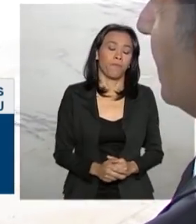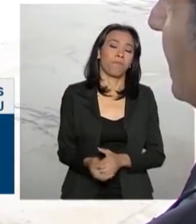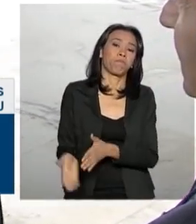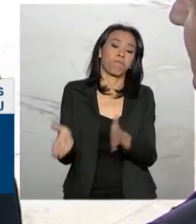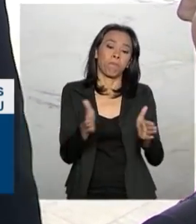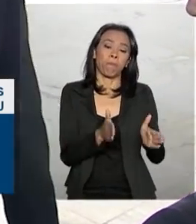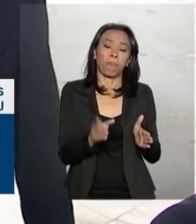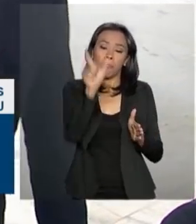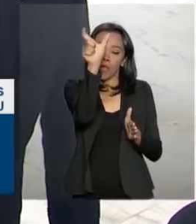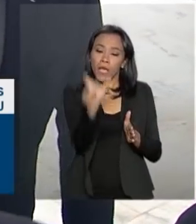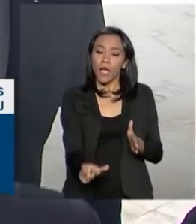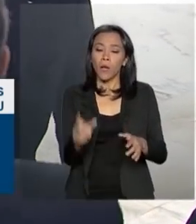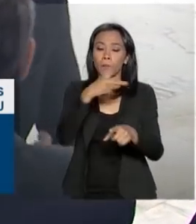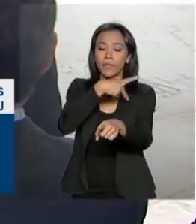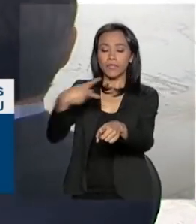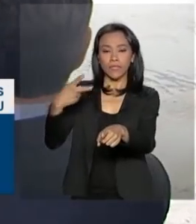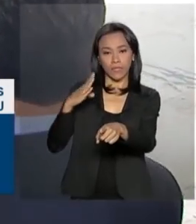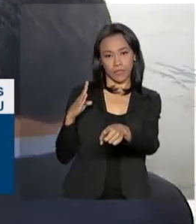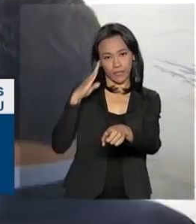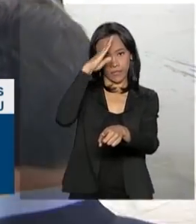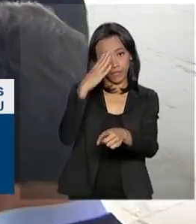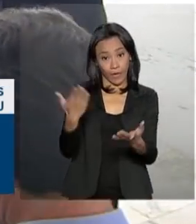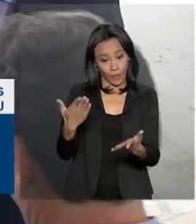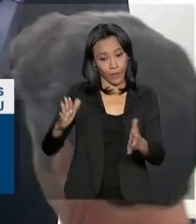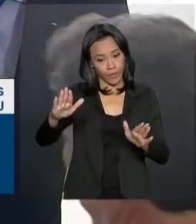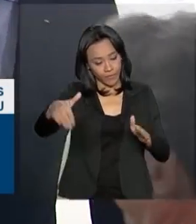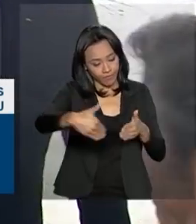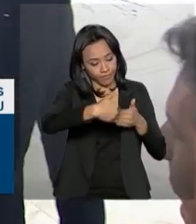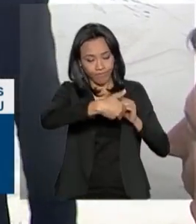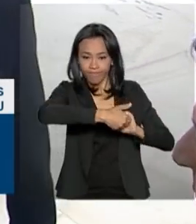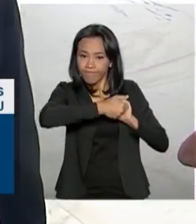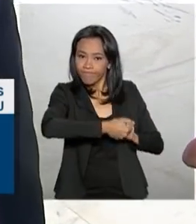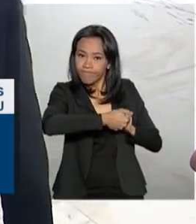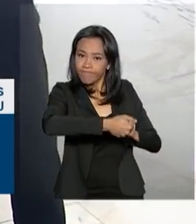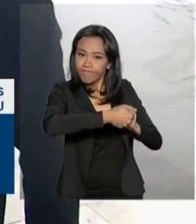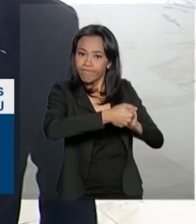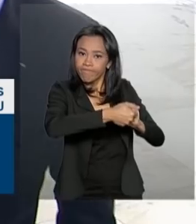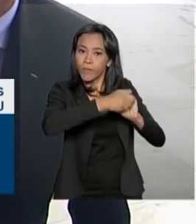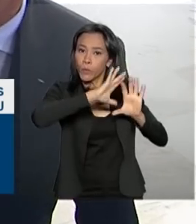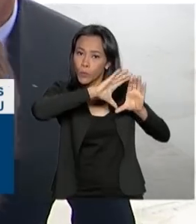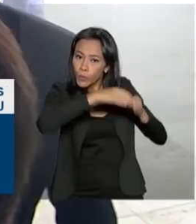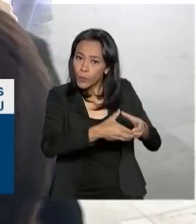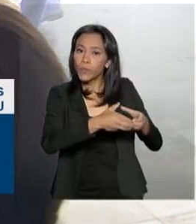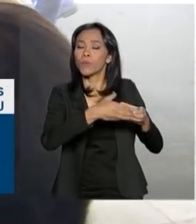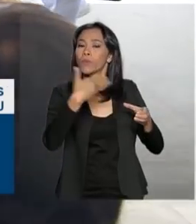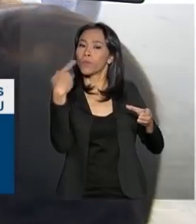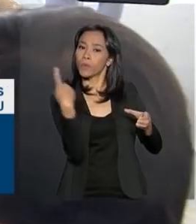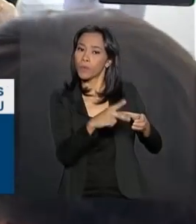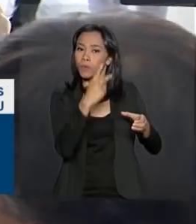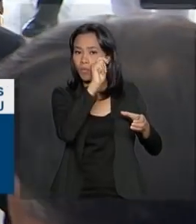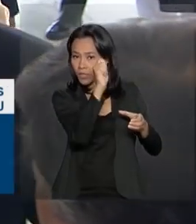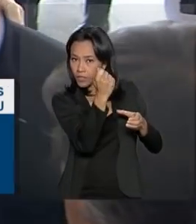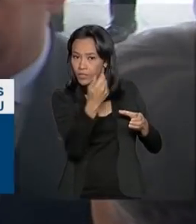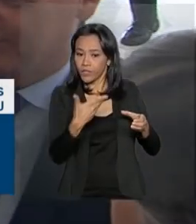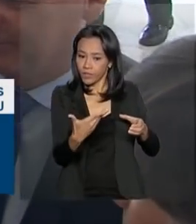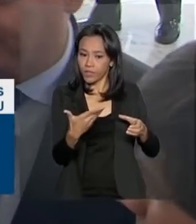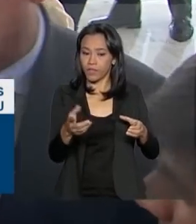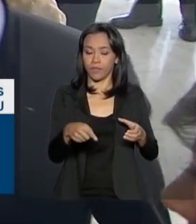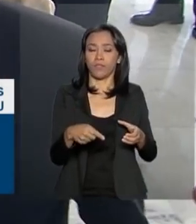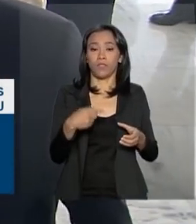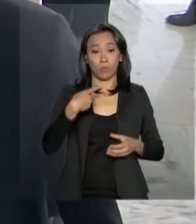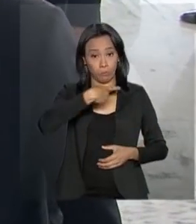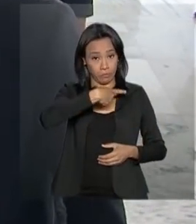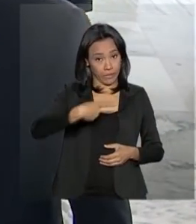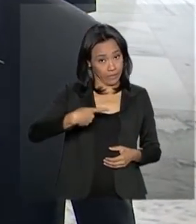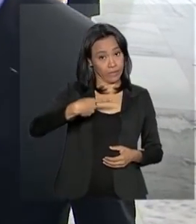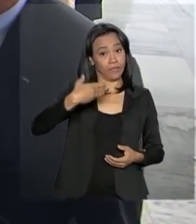Presidente Jair Bolsonaro agora cumprimentando a equipe, a delegação argentina. Presidente Maurício Macri apresentando aí cada